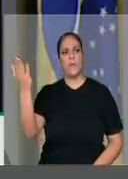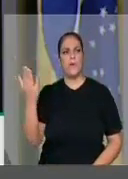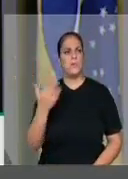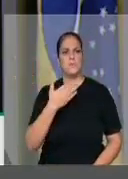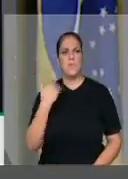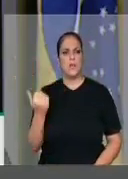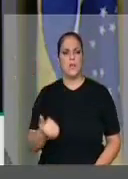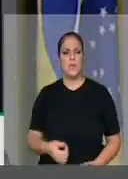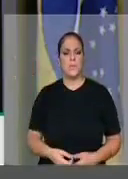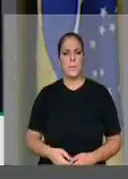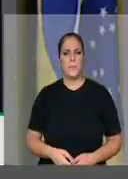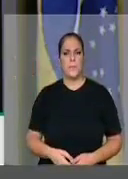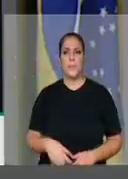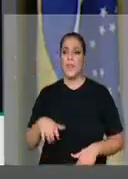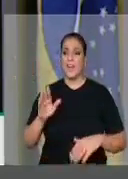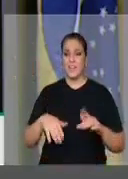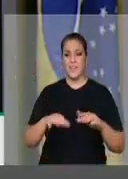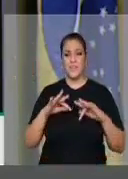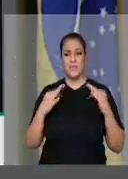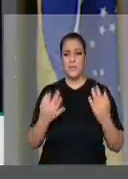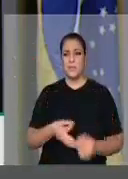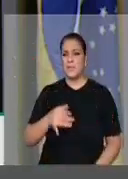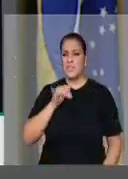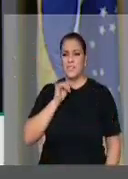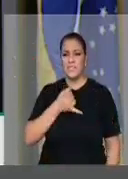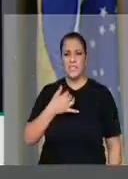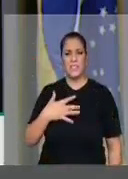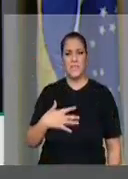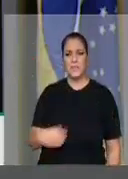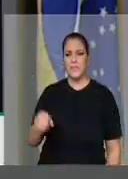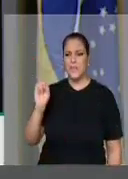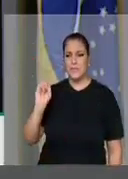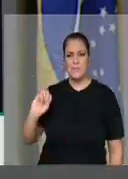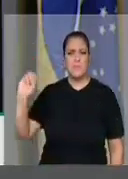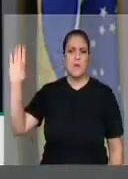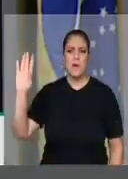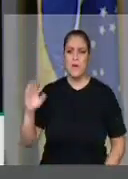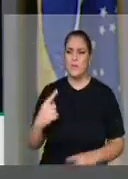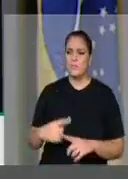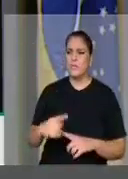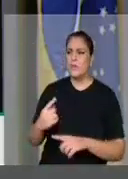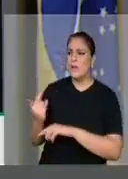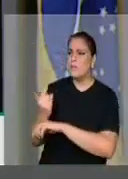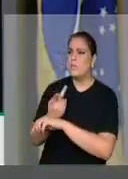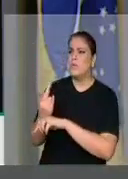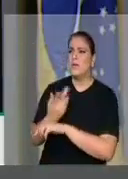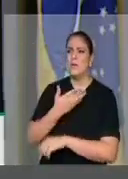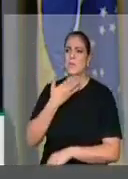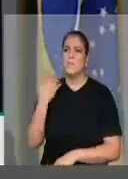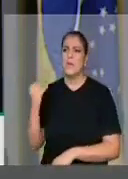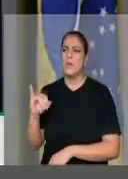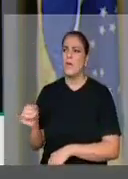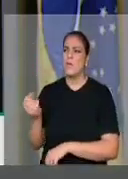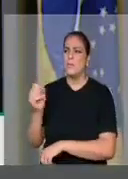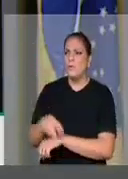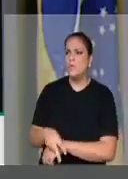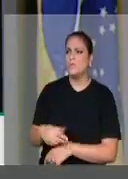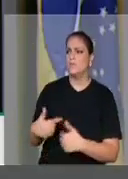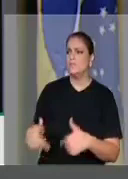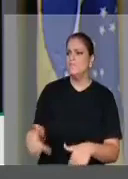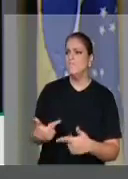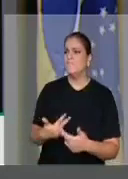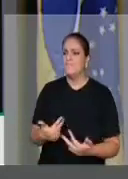Quando um pai de família vê o seu filho indo embora para o exterior em busca de emprego e de oportunidades. E esta é a terra da